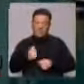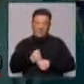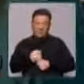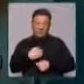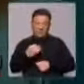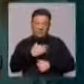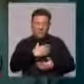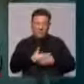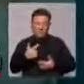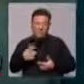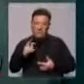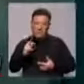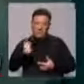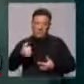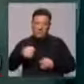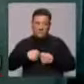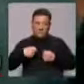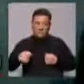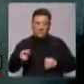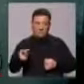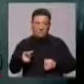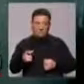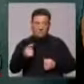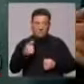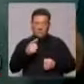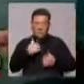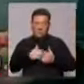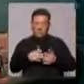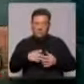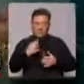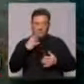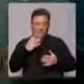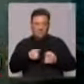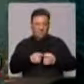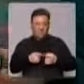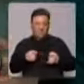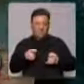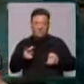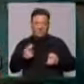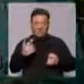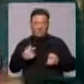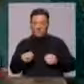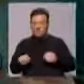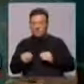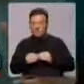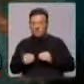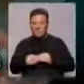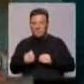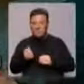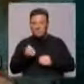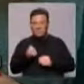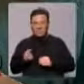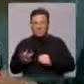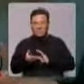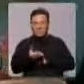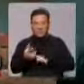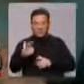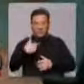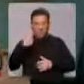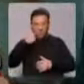É uma peça que tem 35 metros, de uma ponta à outra, e é uma peça composta de vários braços, tem um corpo